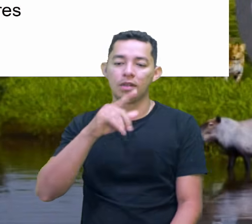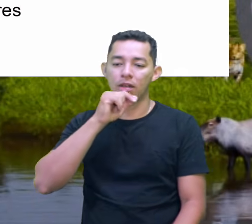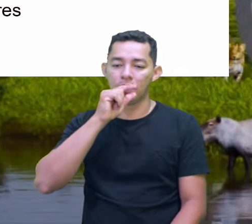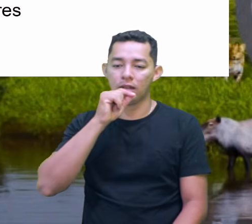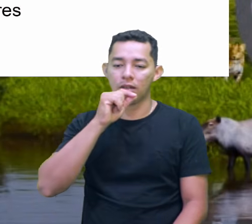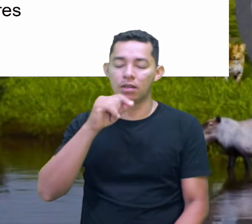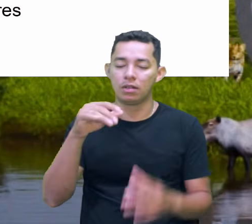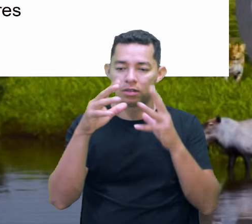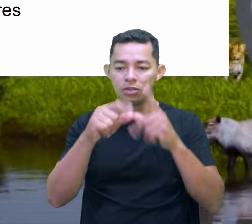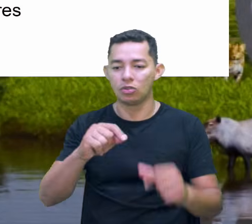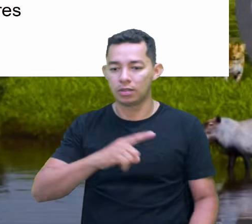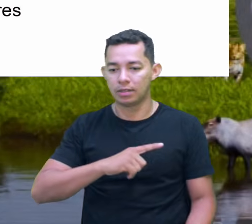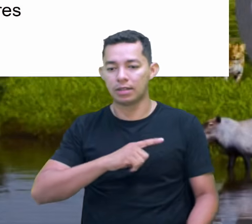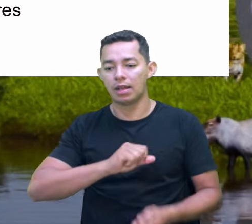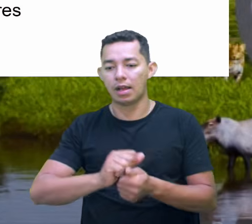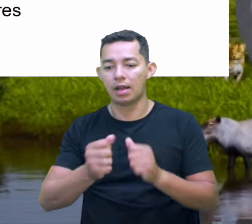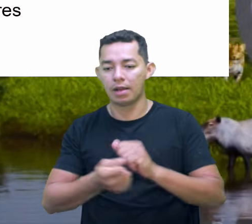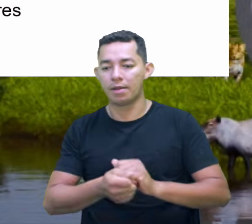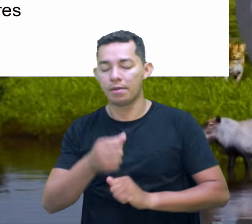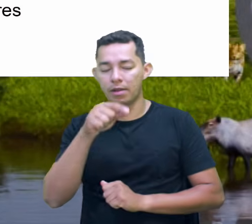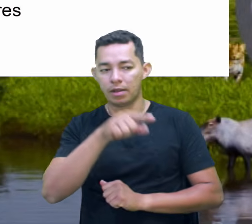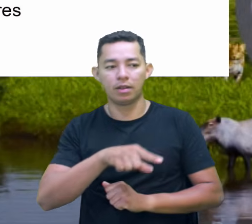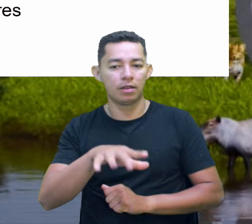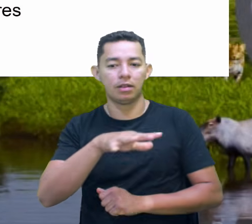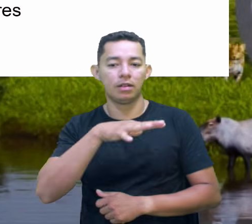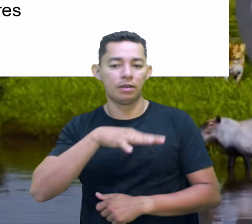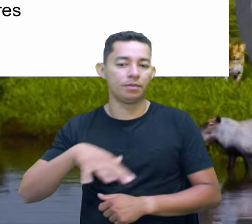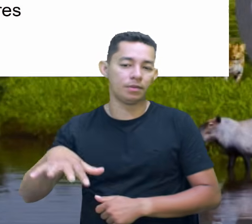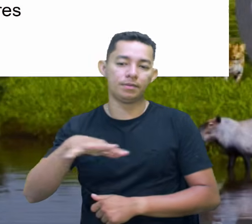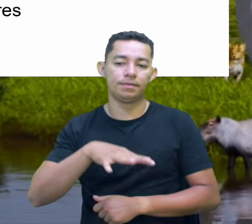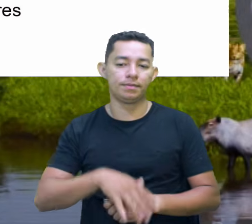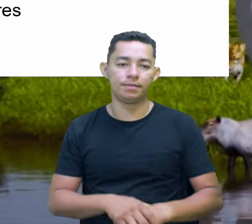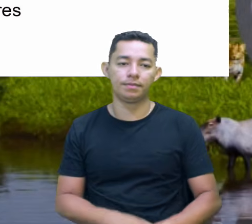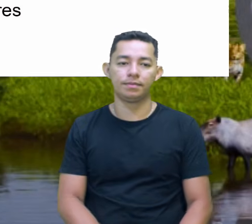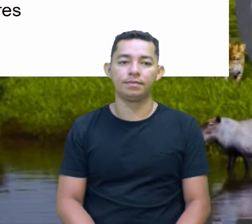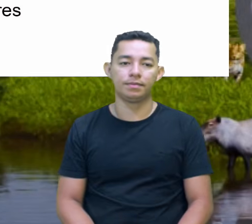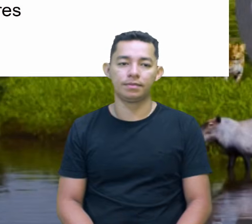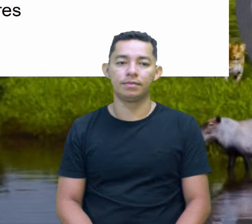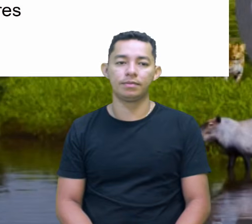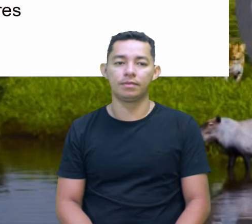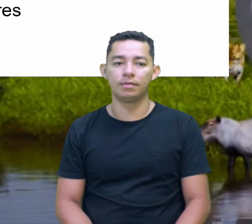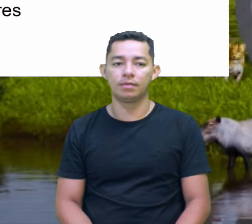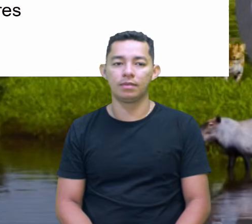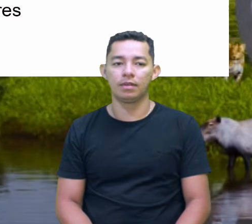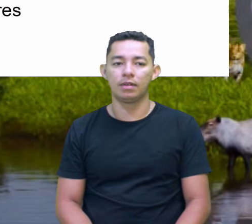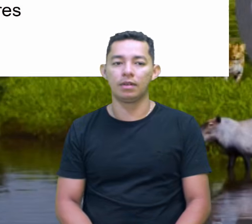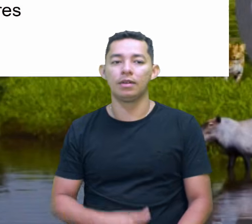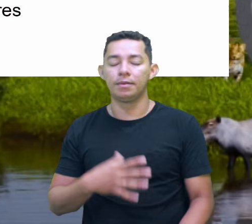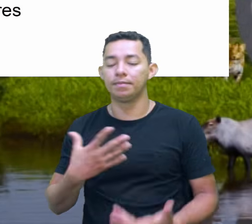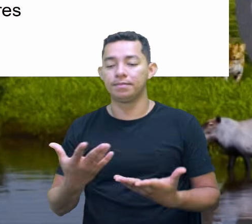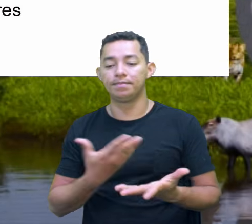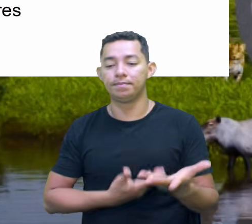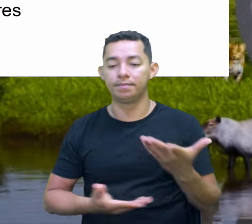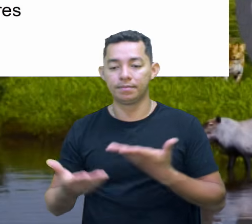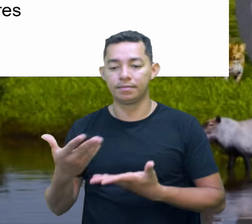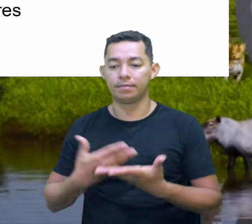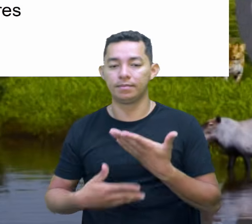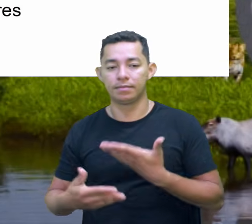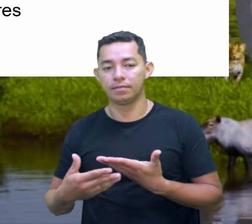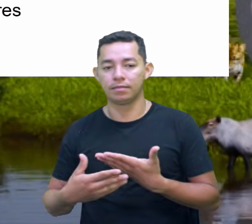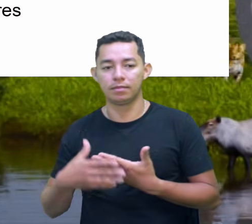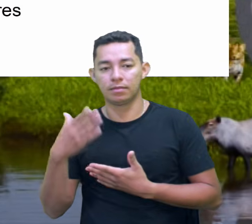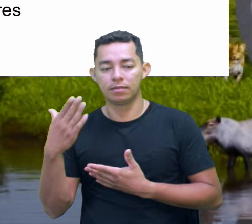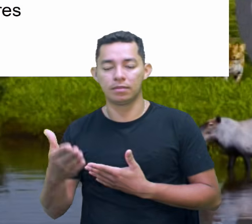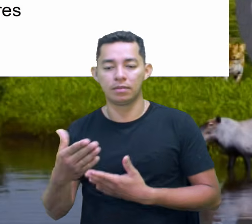faz com que ele esteja adaptado para aquele ambiente, né? Então, a relação desse